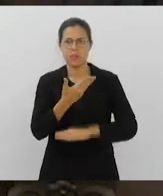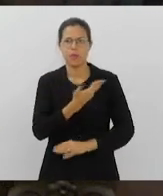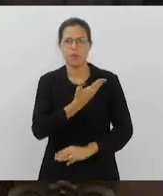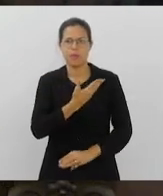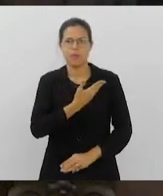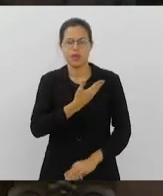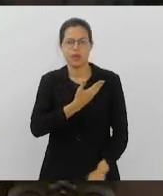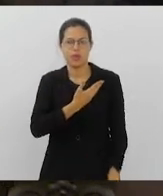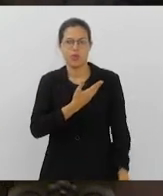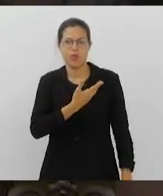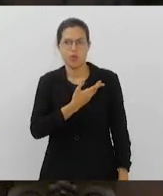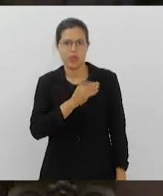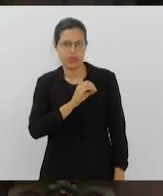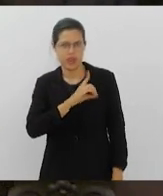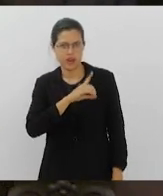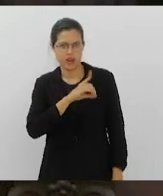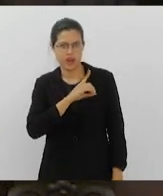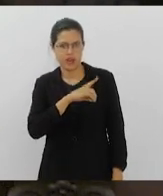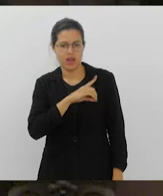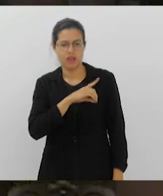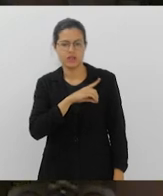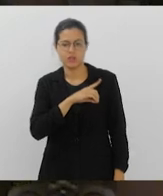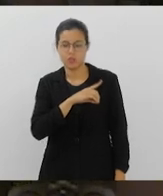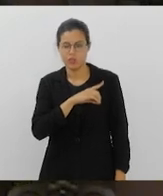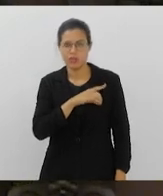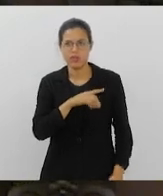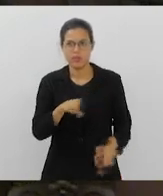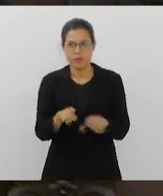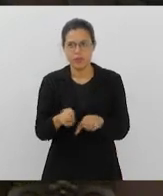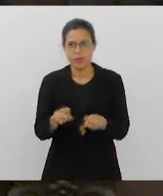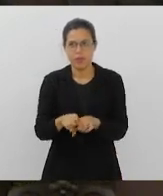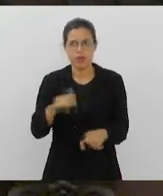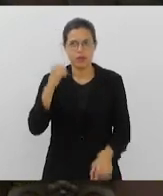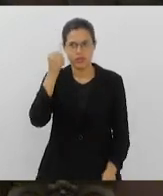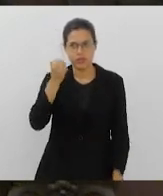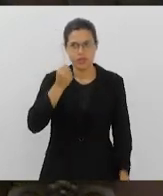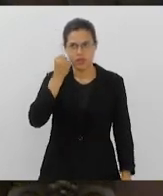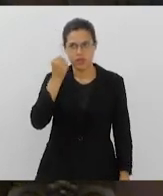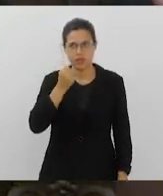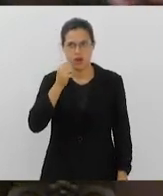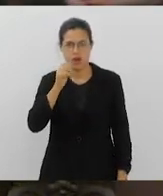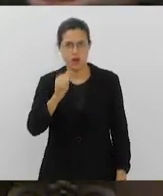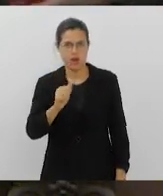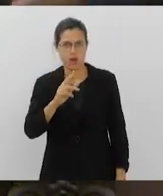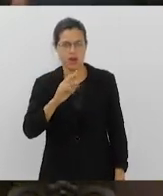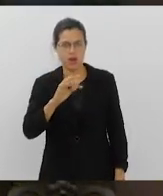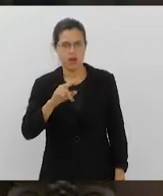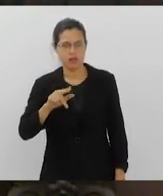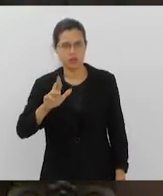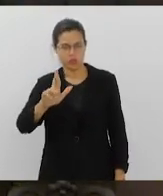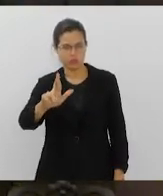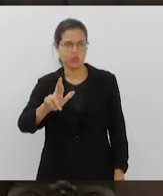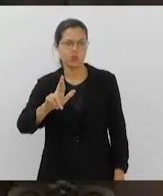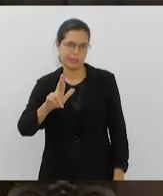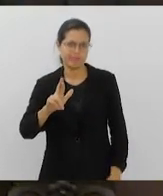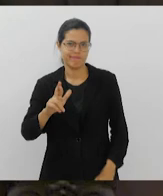Polícia Federal, Bertolucci, senador da República, Arthur Virgílio, muito nos honra a presença de Vossa Excelência